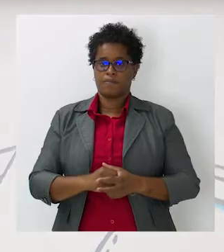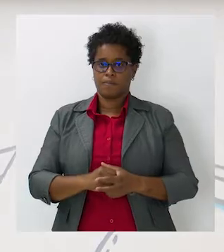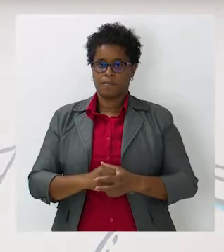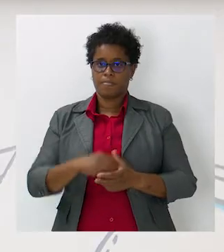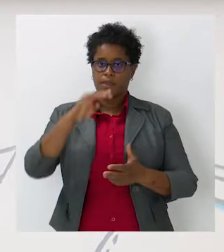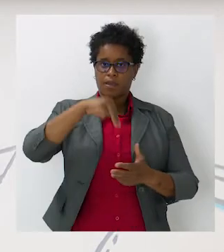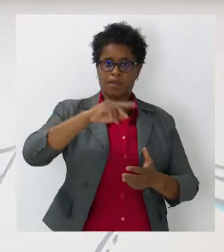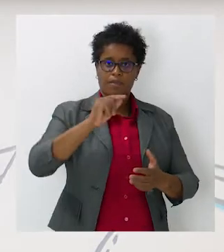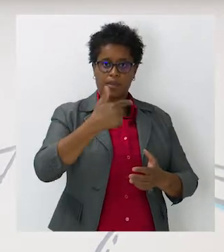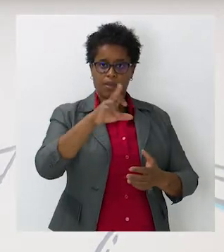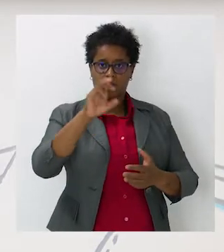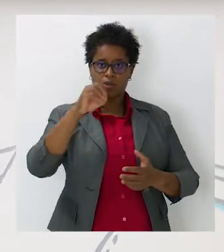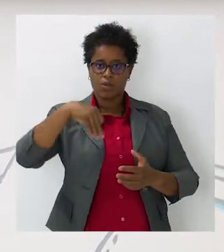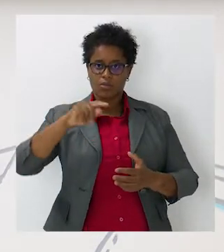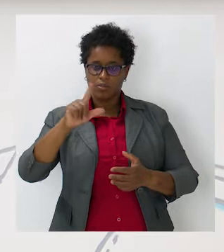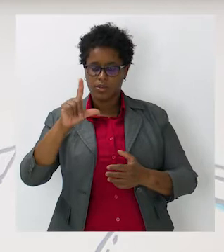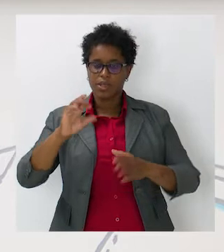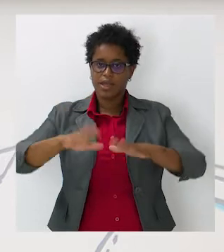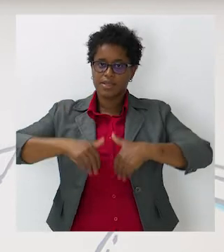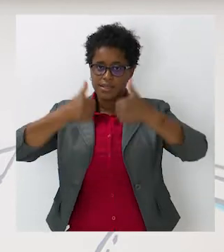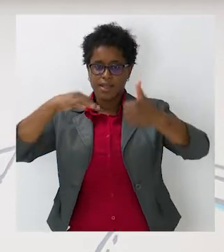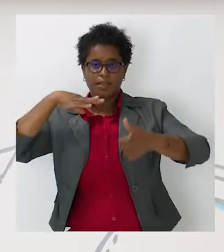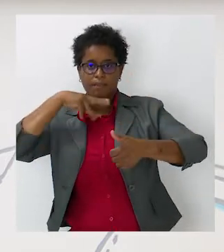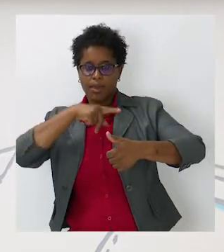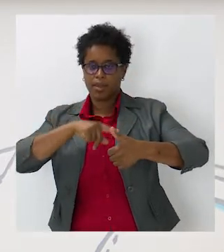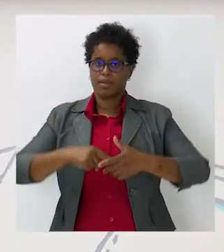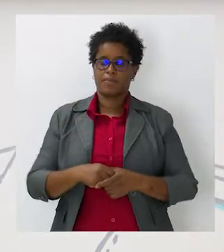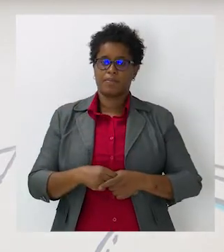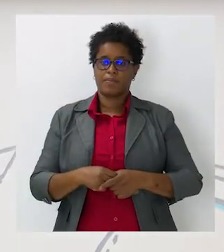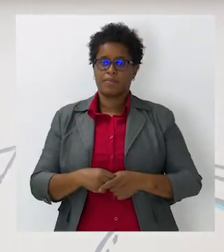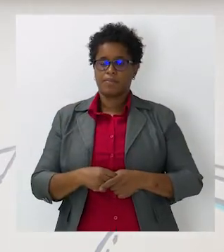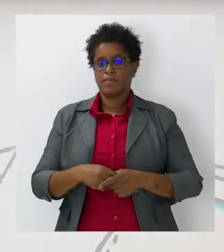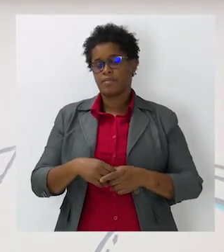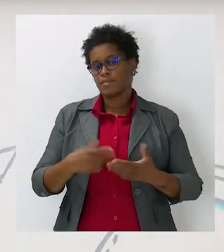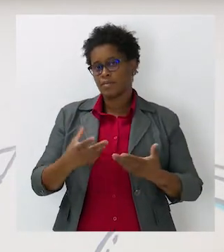ofereciam à metrópole, a cidade-mãe,